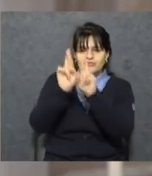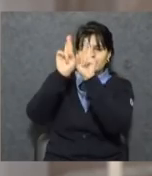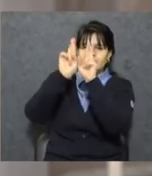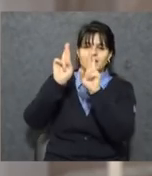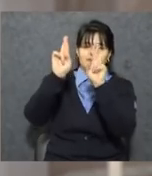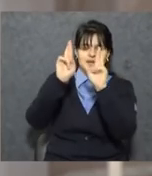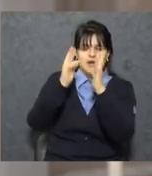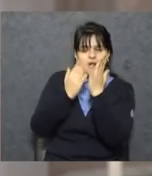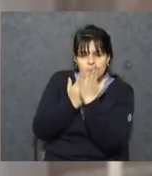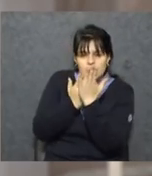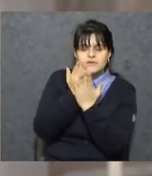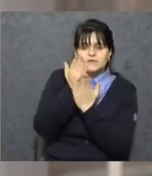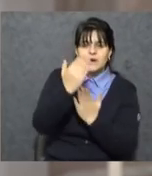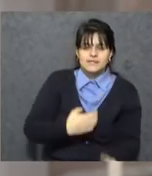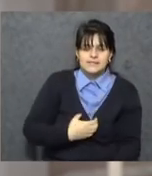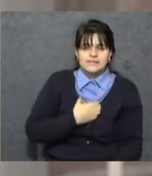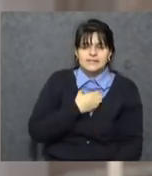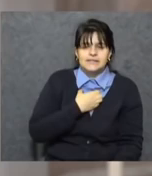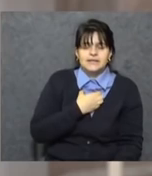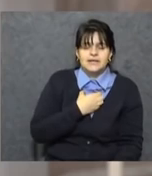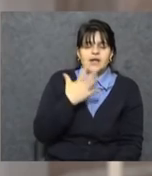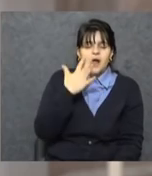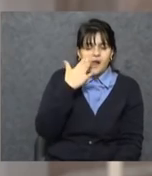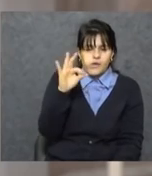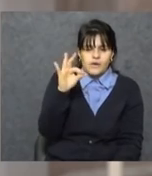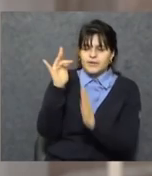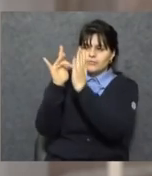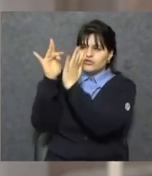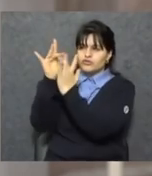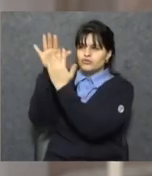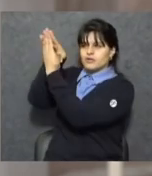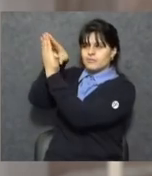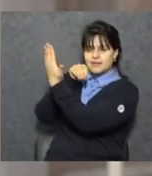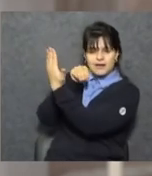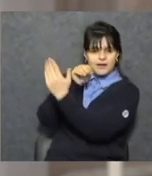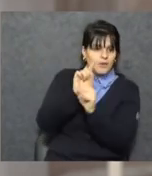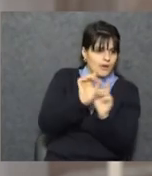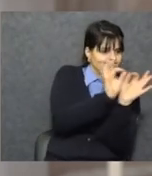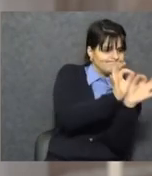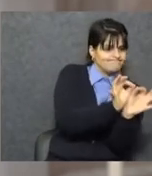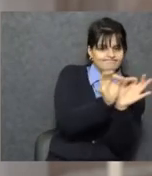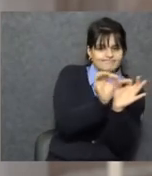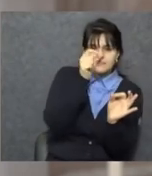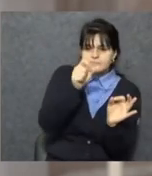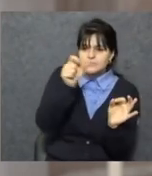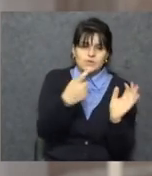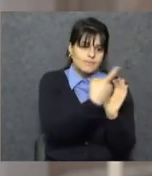e não deixemos de procurar imitar Jesus na atenção aos outros e às suas necessidades.